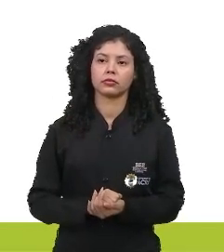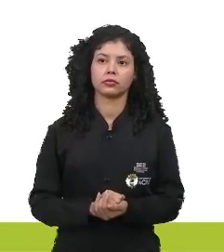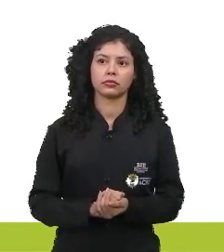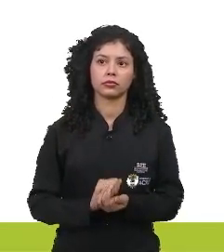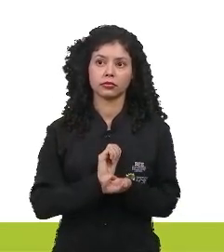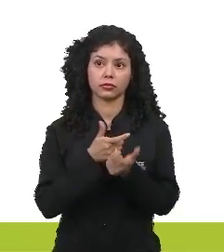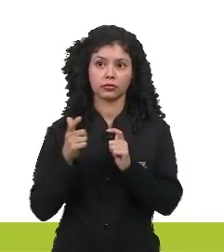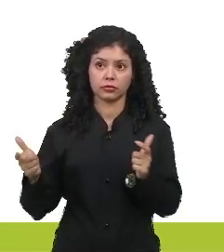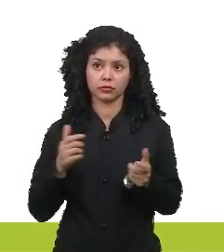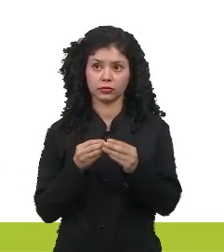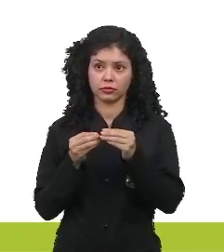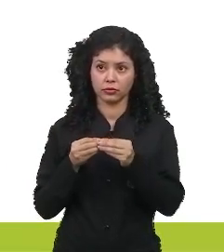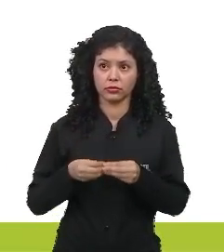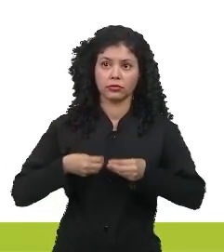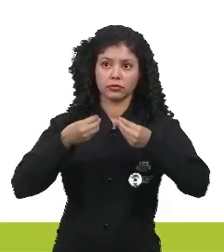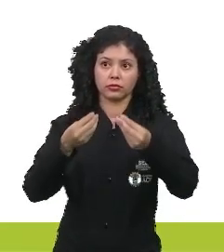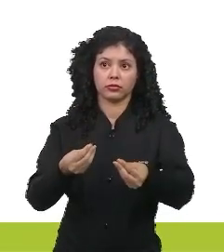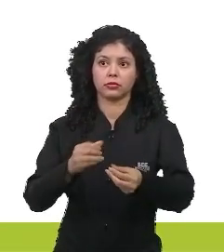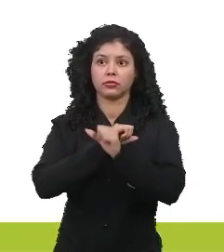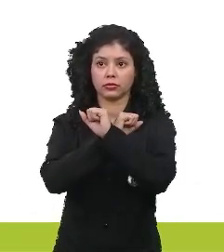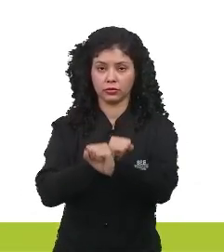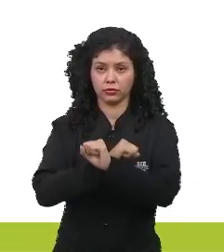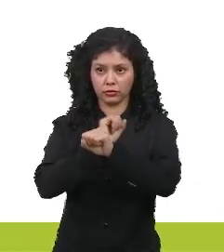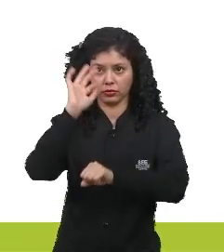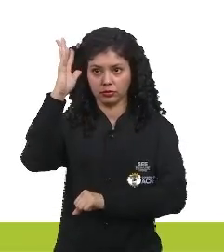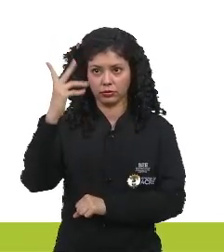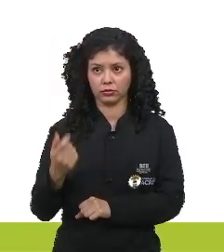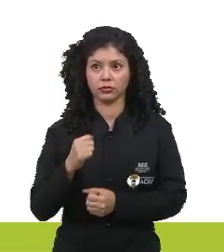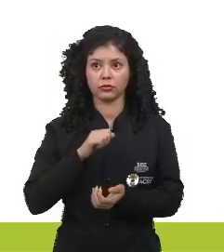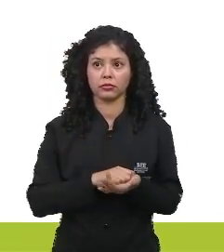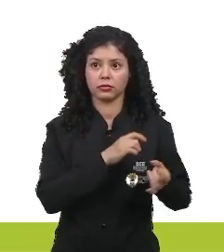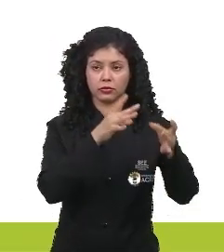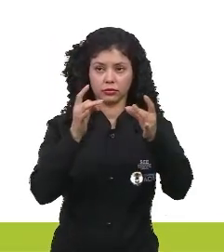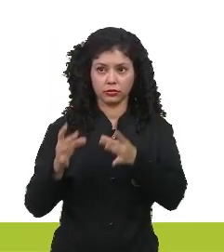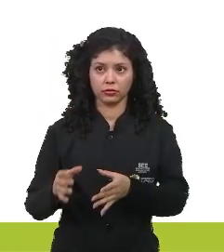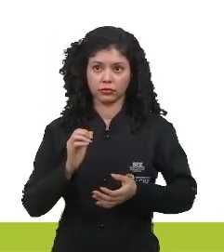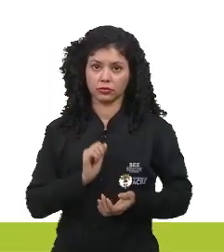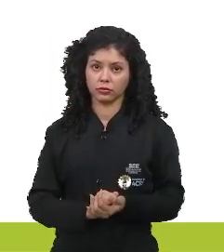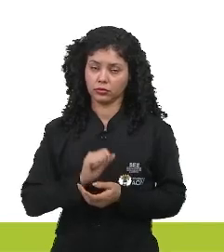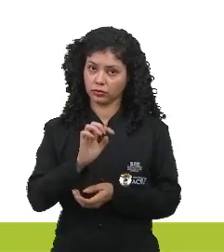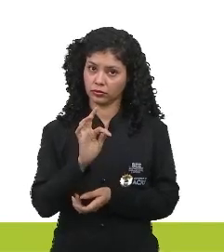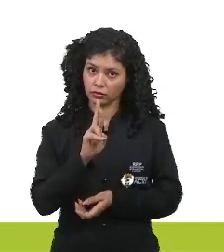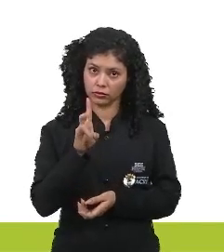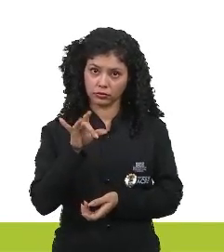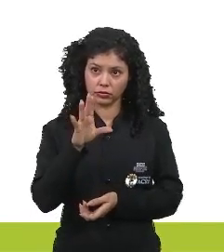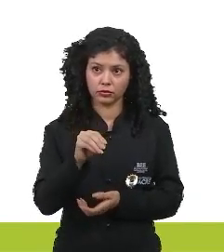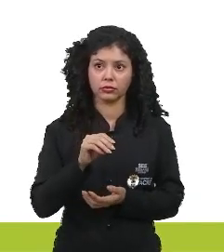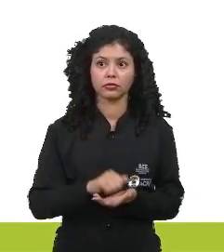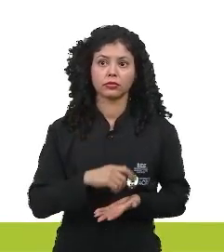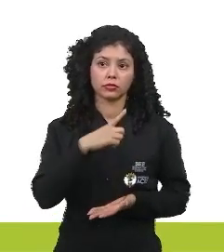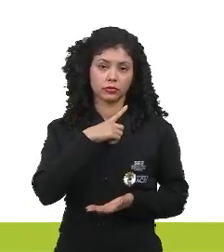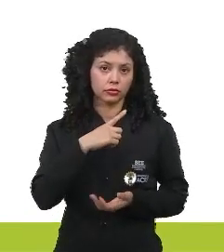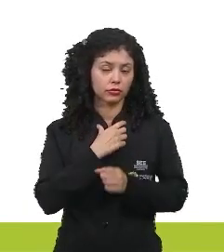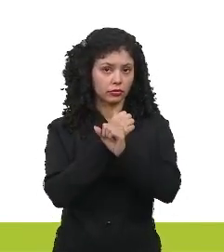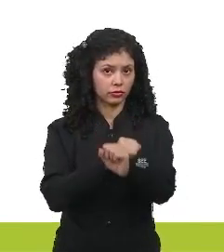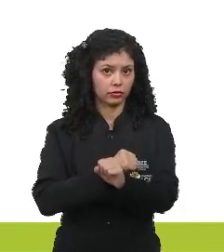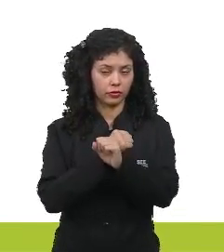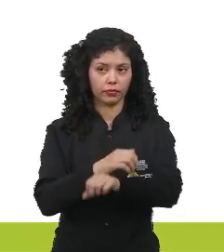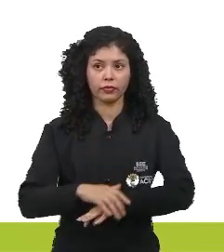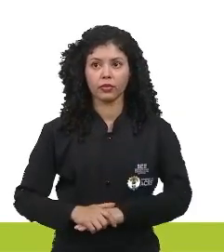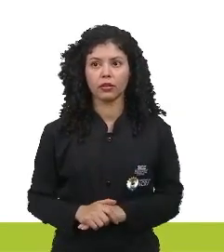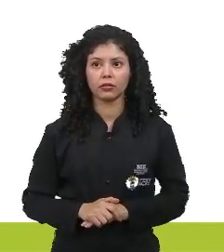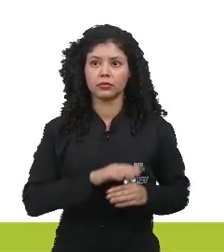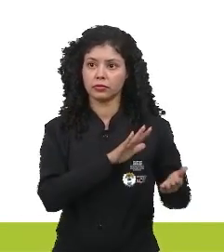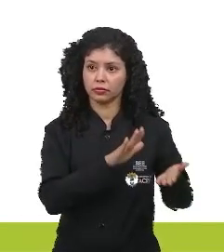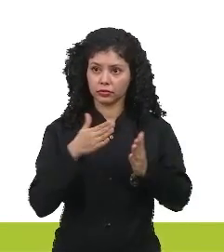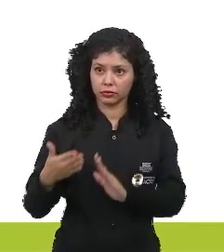as exportações de escravizados da África e o comércio atlântico de escravos. Então, a